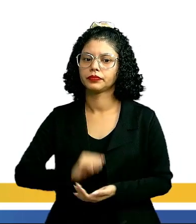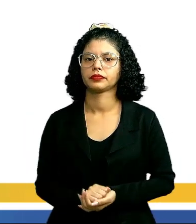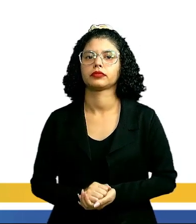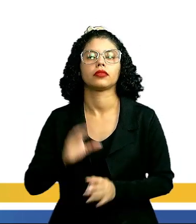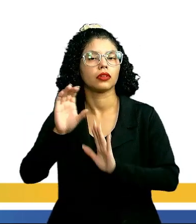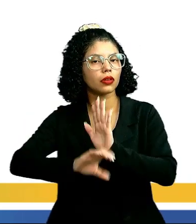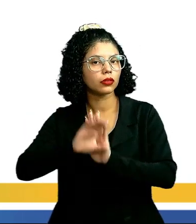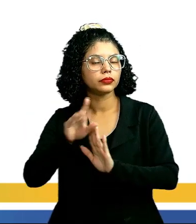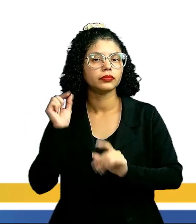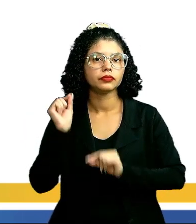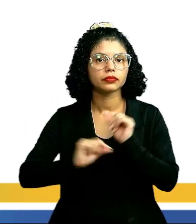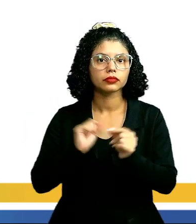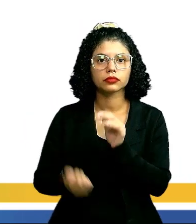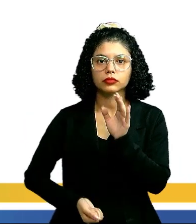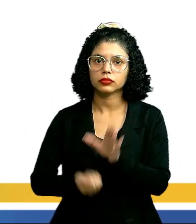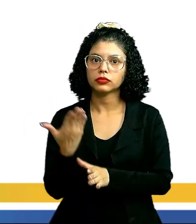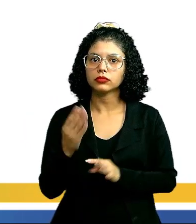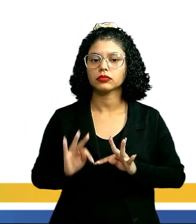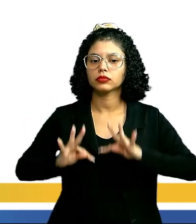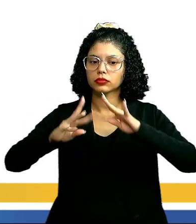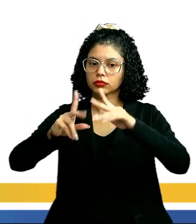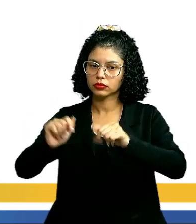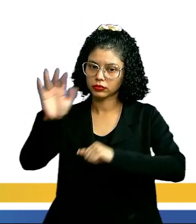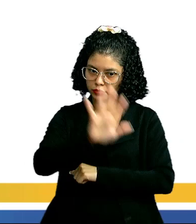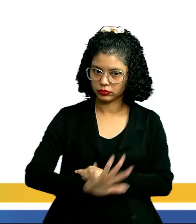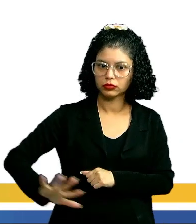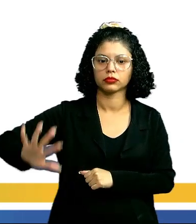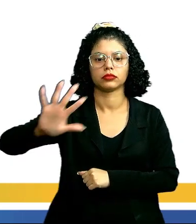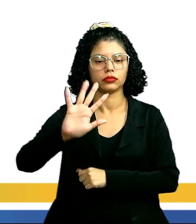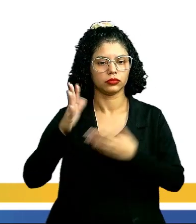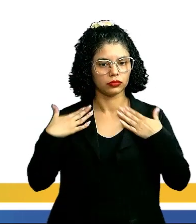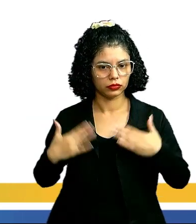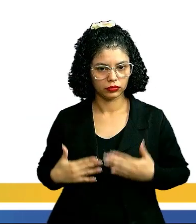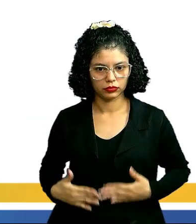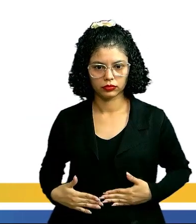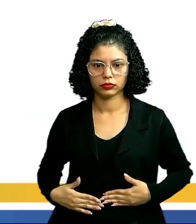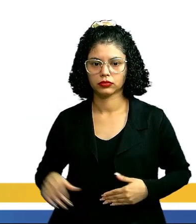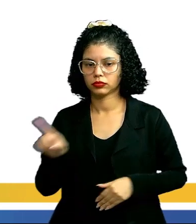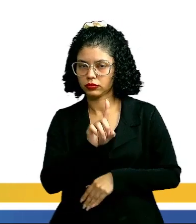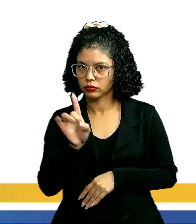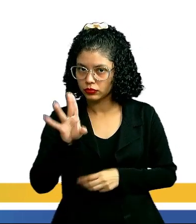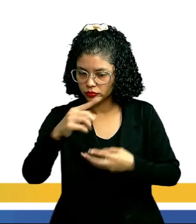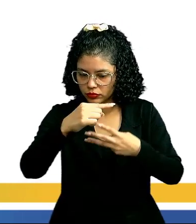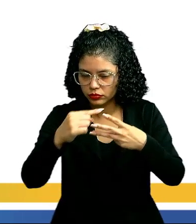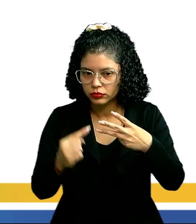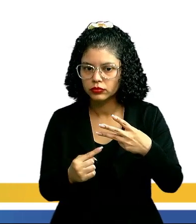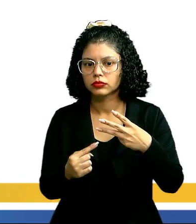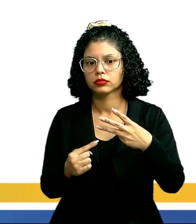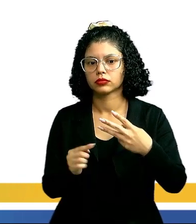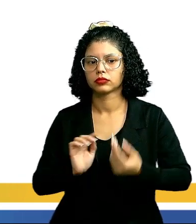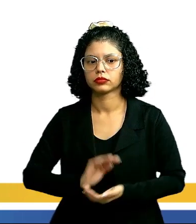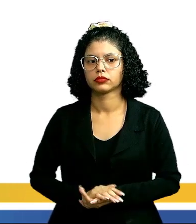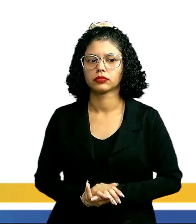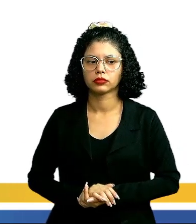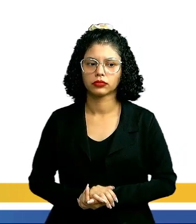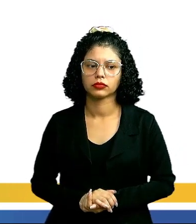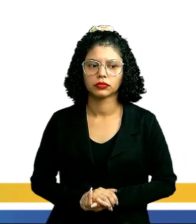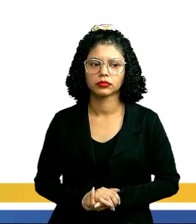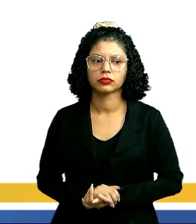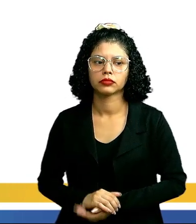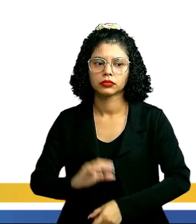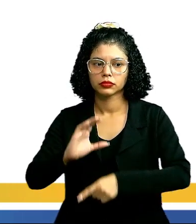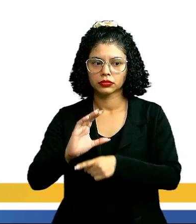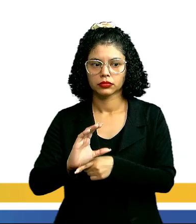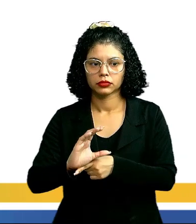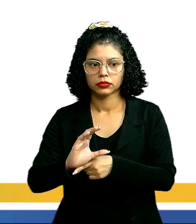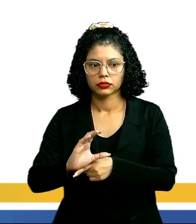pelo conceito que nós temos é que ele vai originar todas as células do corpo, não só essas 3 aí dos folhetos. Bom, ser